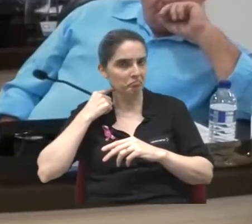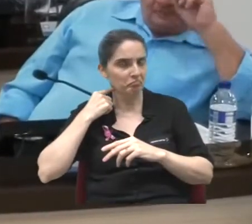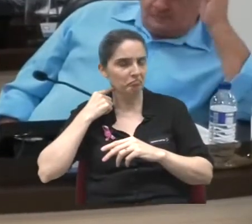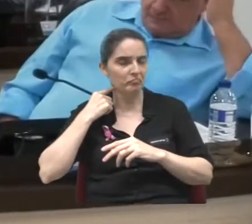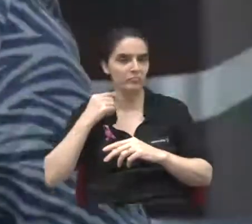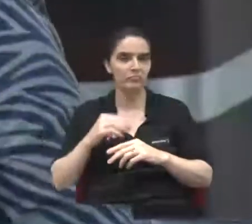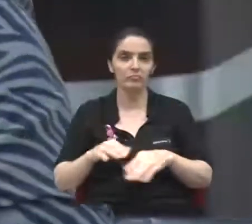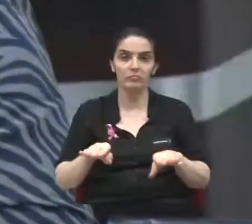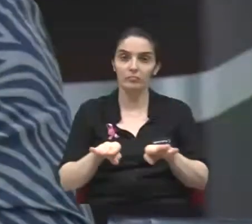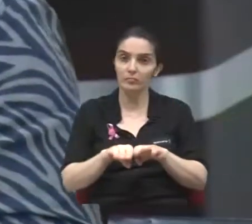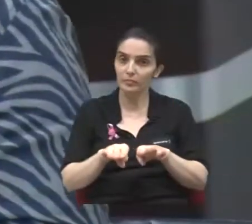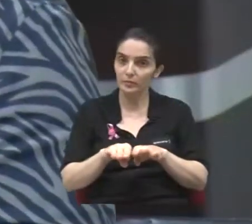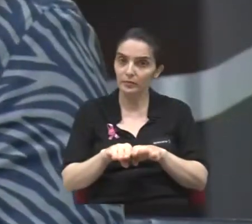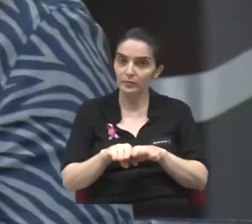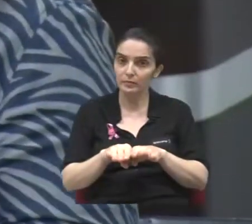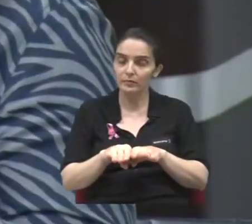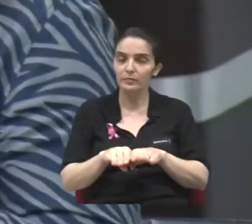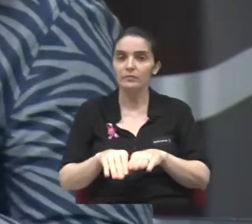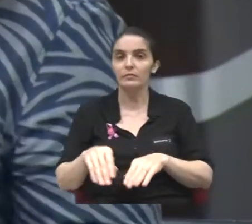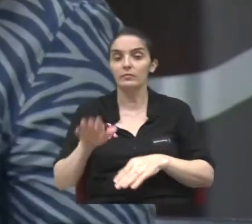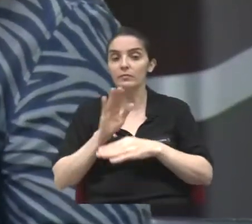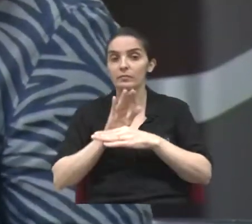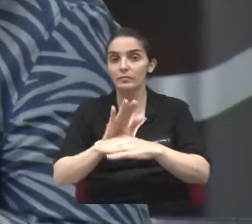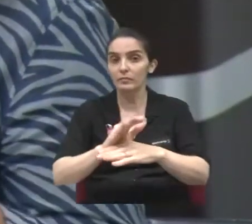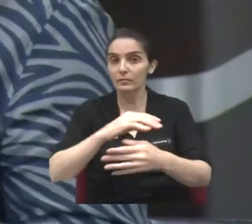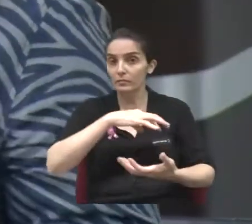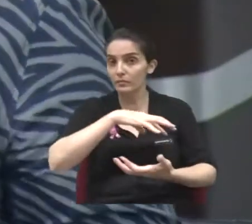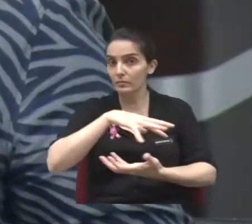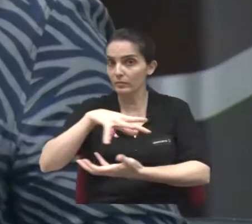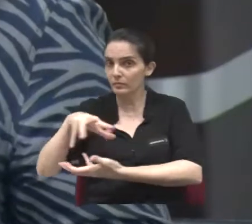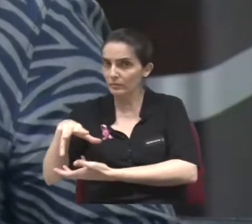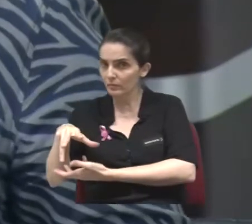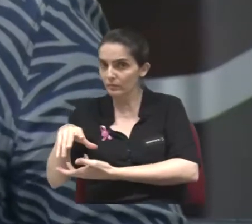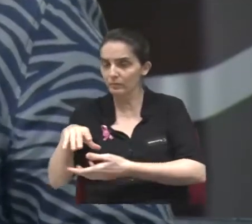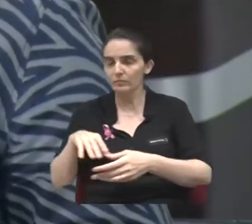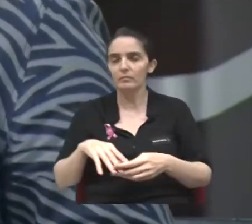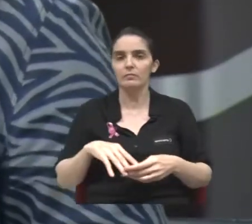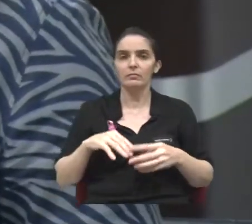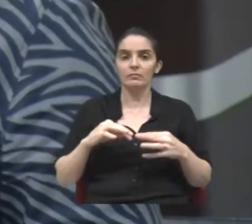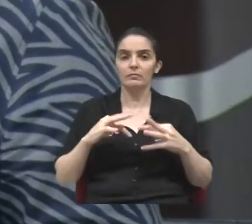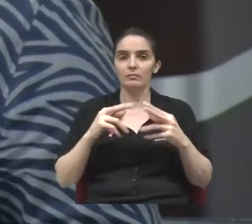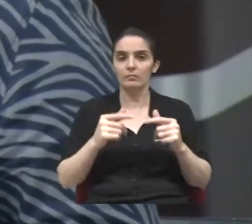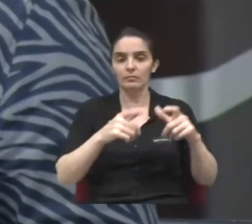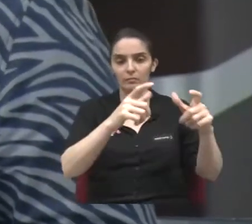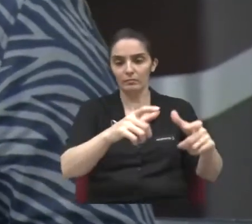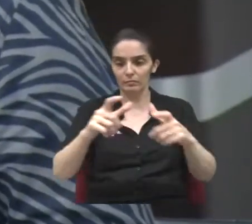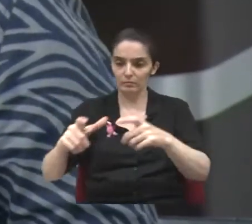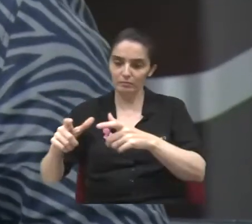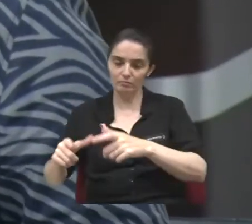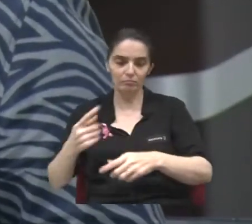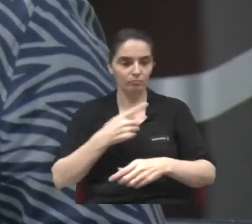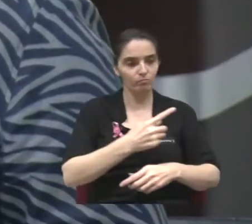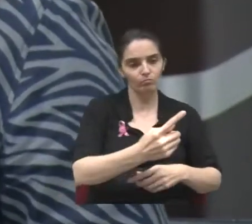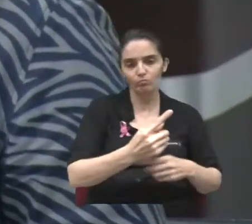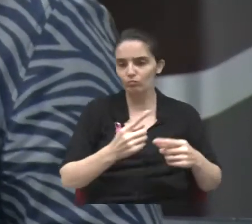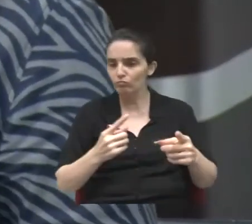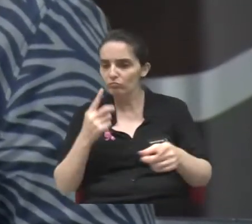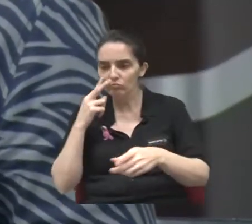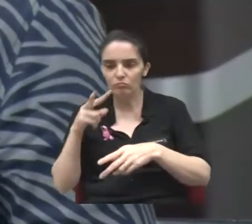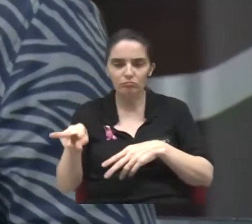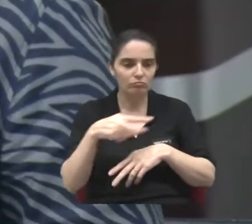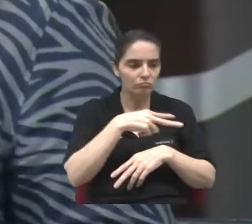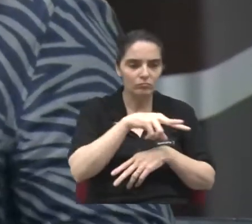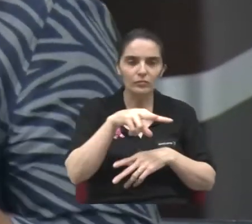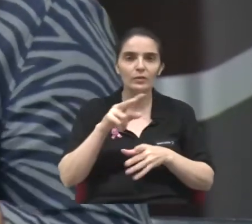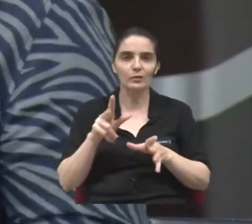de sustentabilidade, e quando a gente anda, acho que todas essas andanças de todo mundo na cidade, e quando a